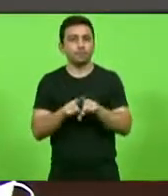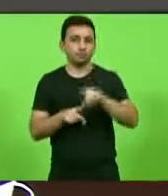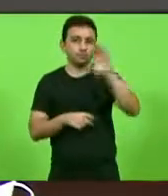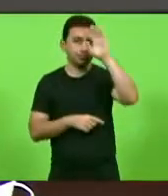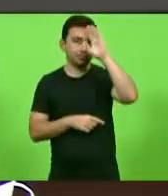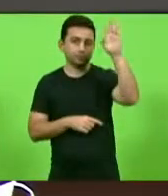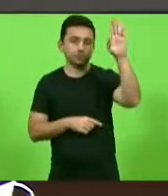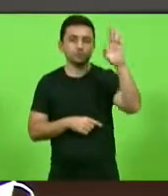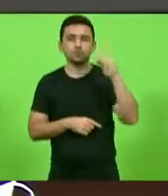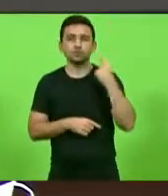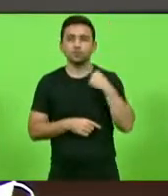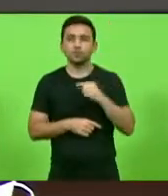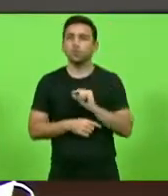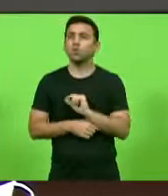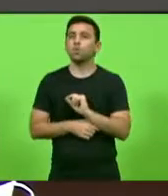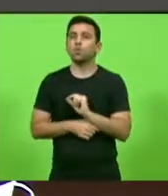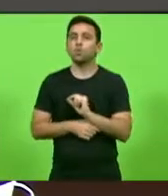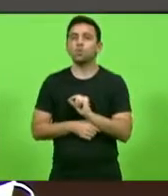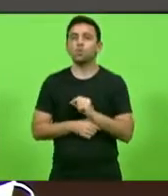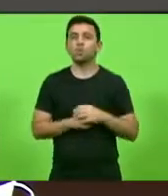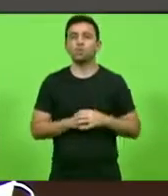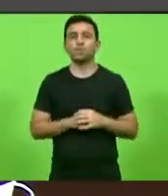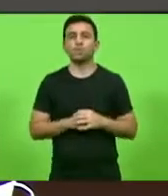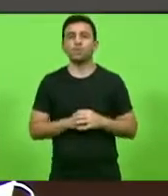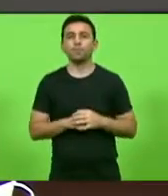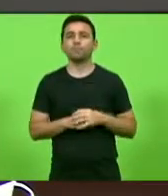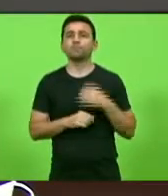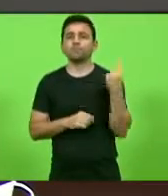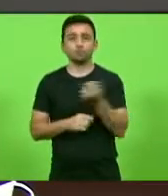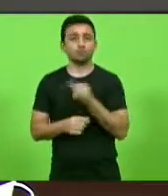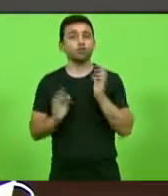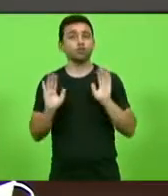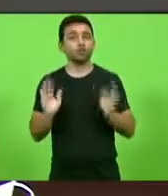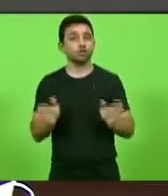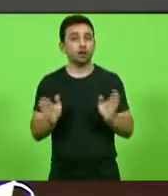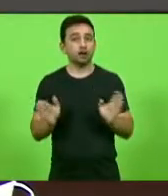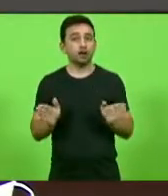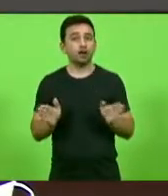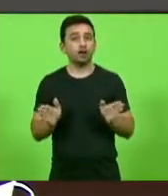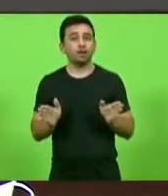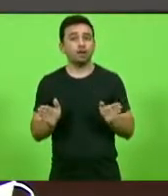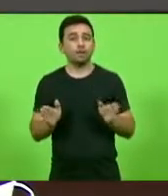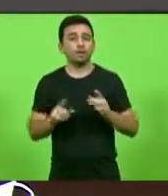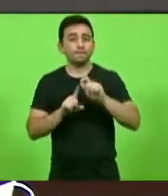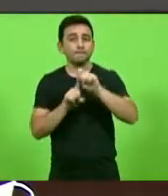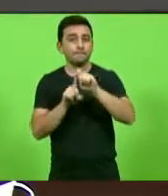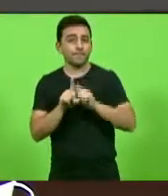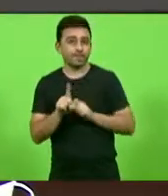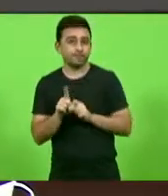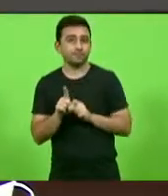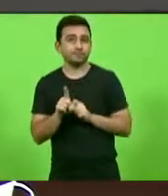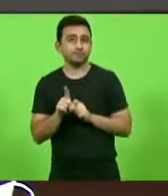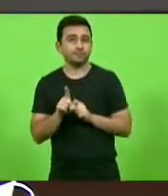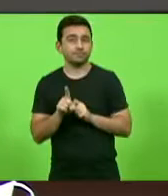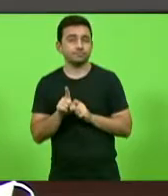Silvio, pelo fato que nós já estamos no mês